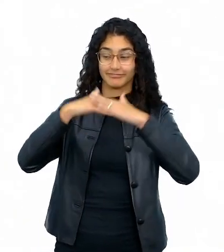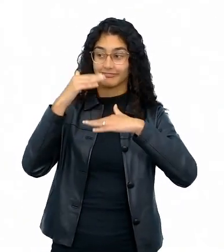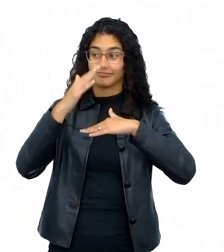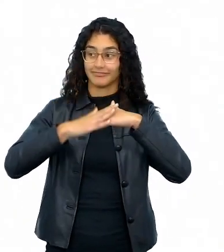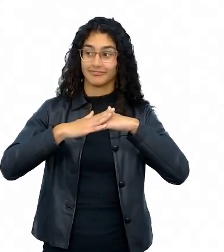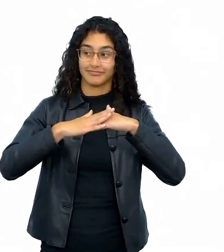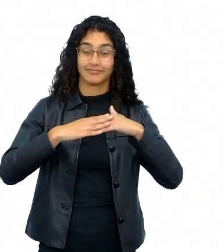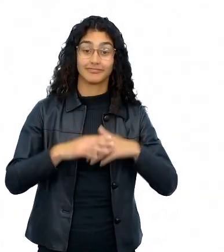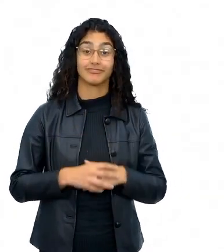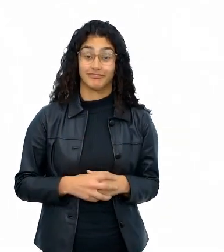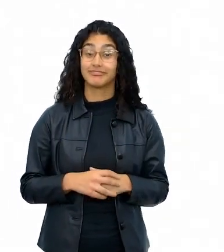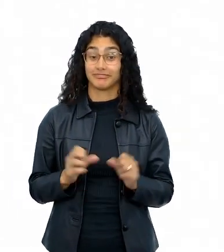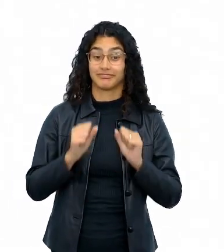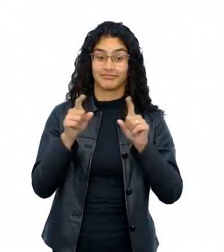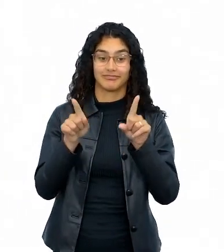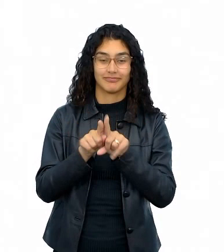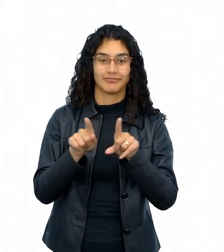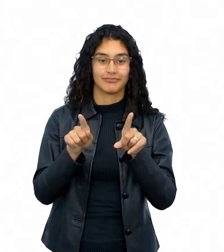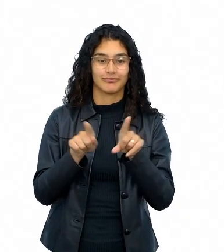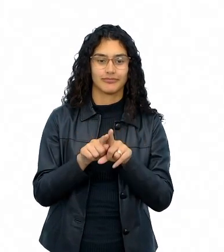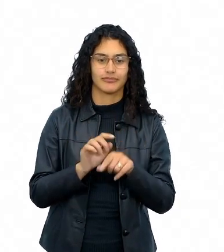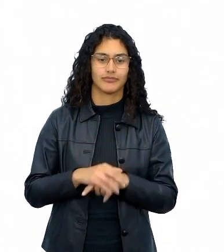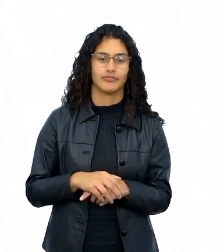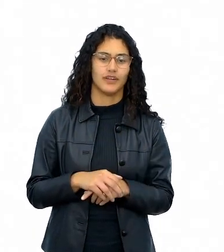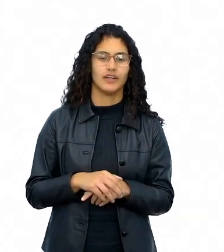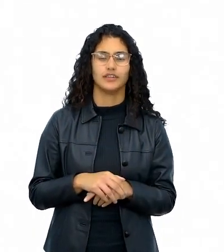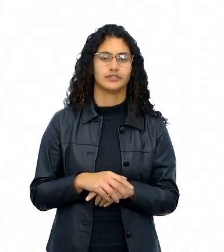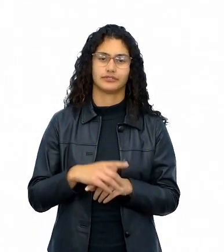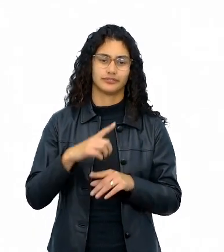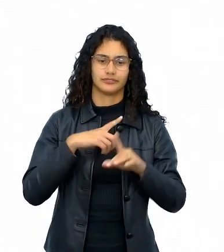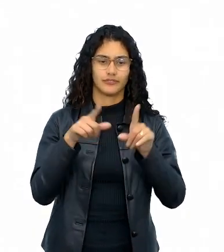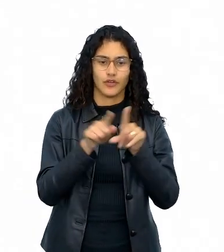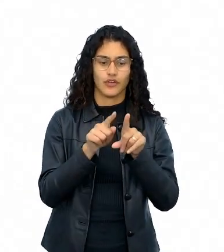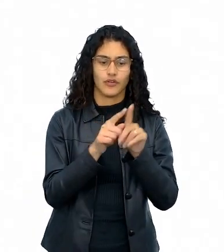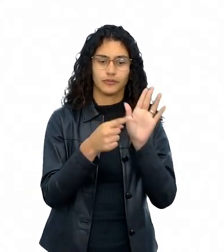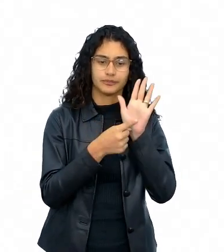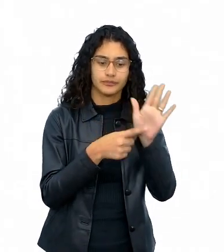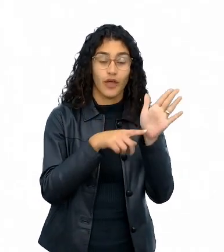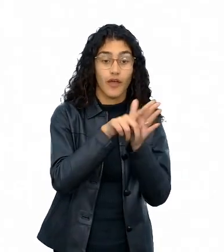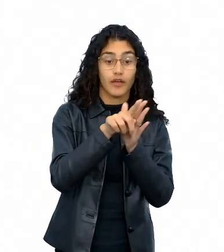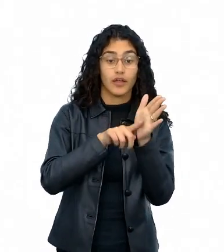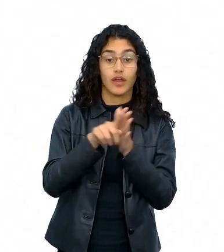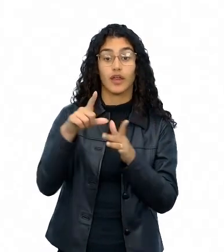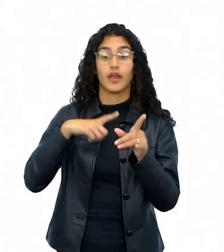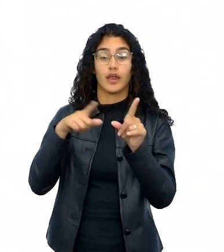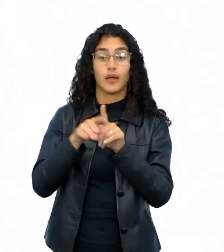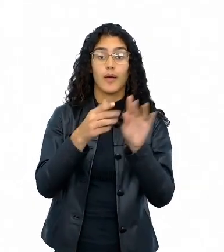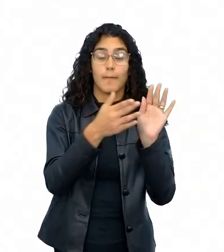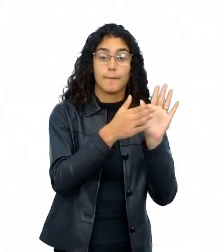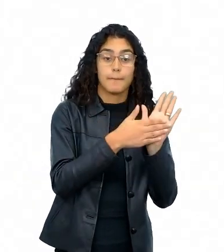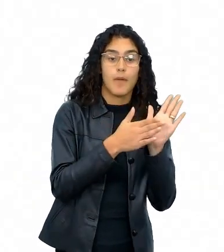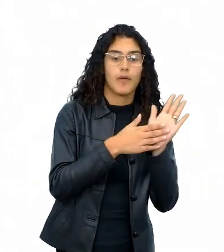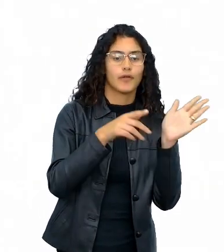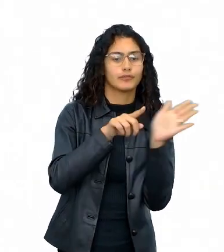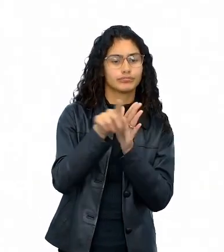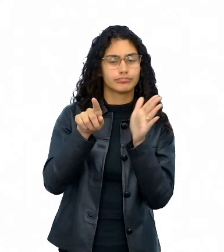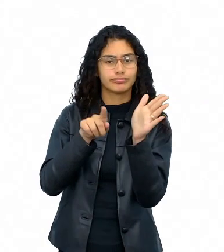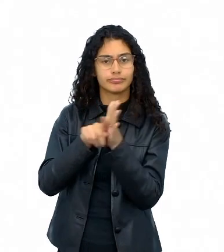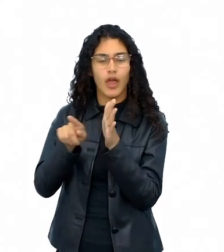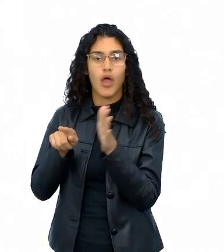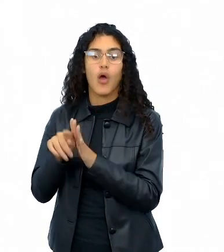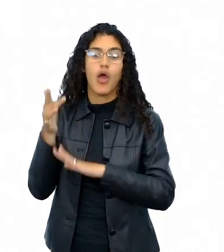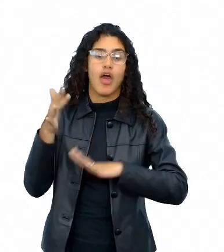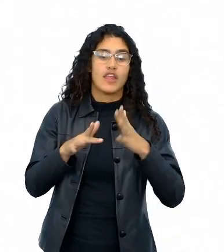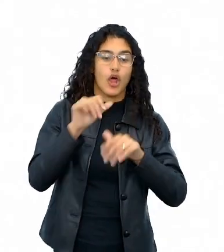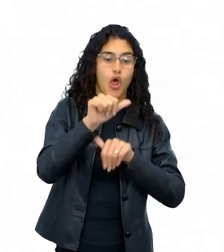pode não ter a compreensão, mas amanhã, conforme a gente vai investigando, mediando, propondo boas perguntas, às